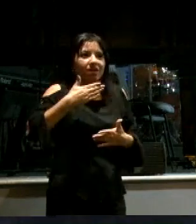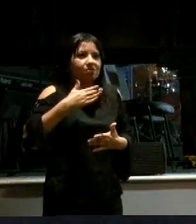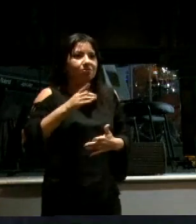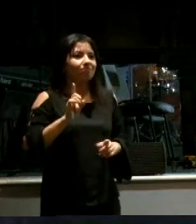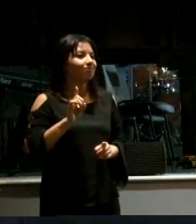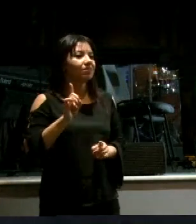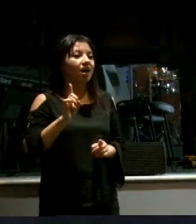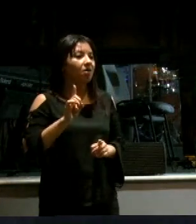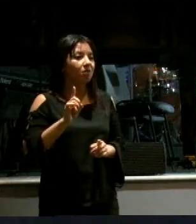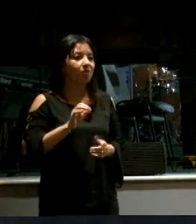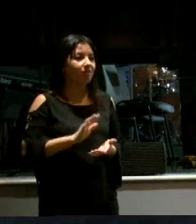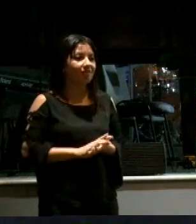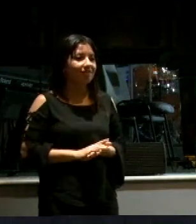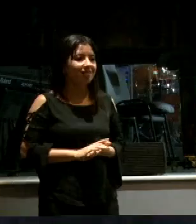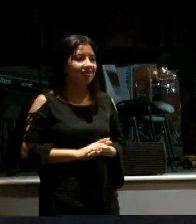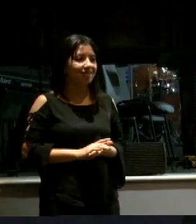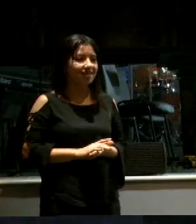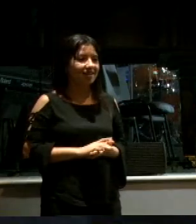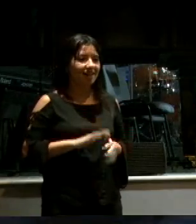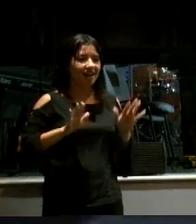ih, ai meu Deus.